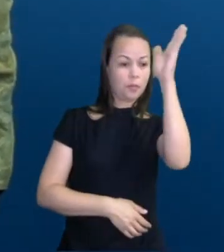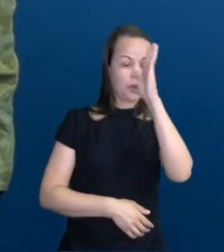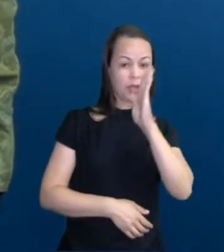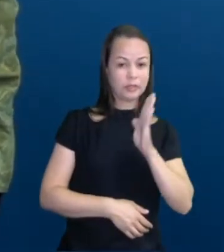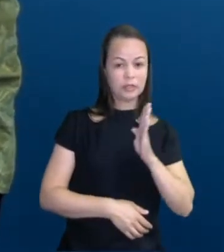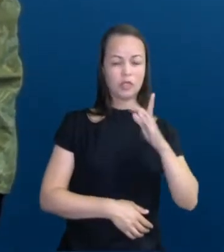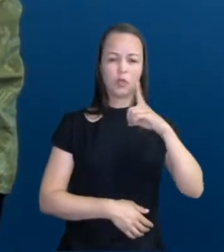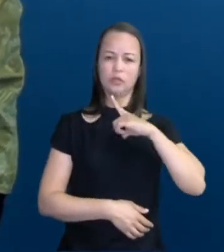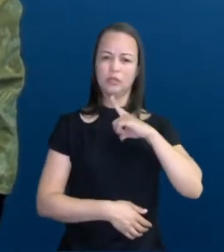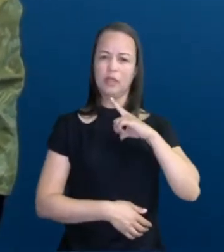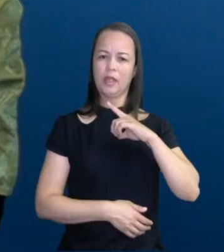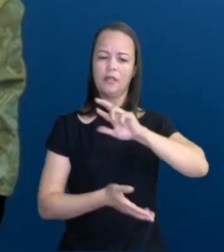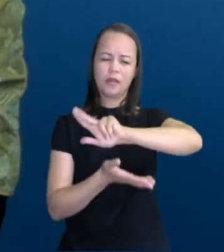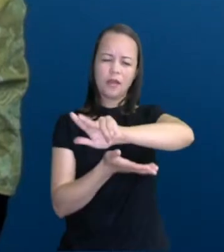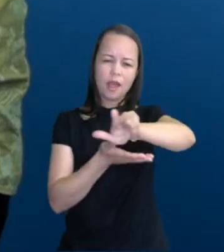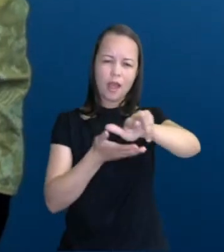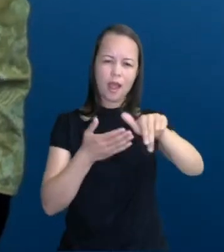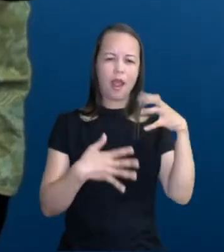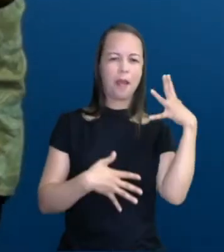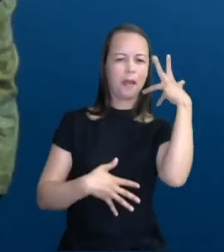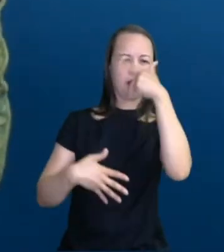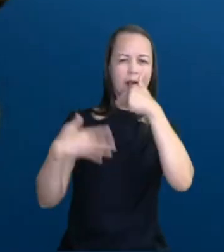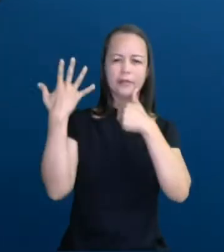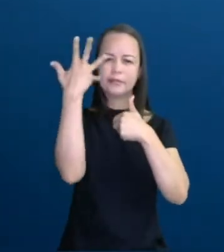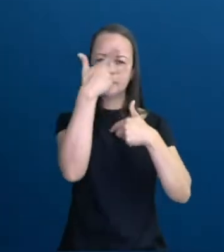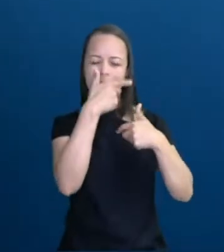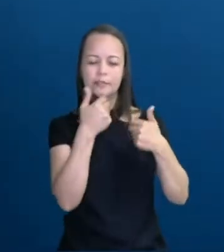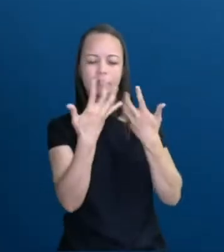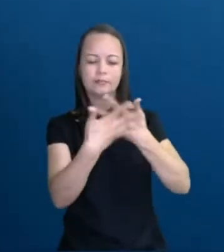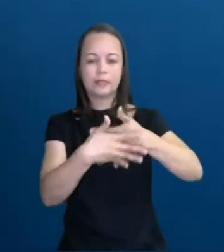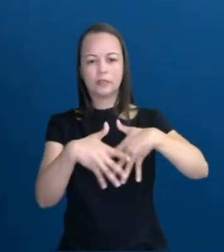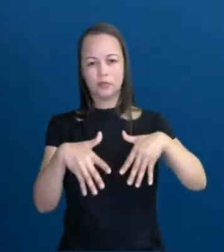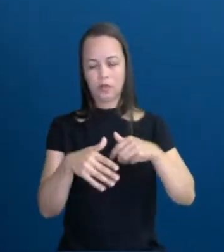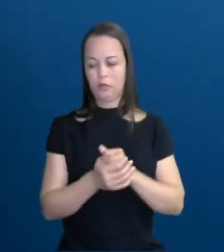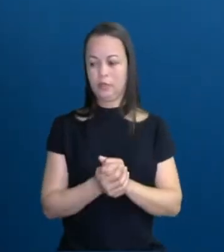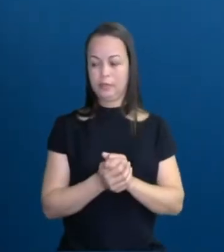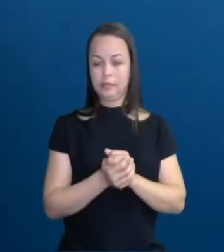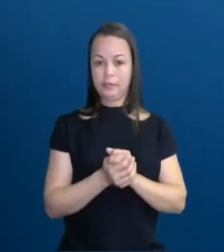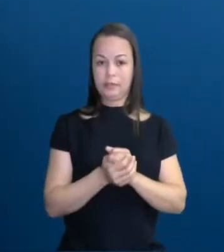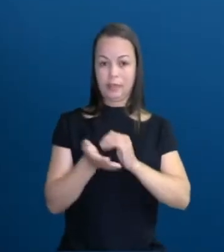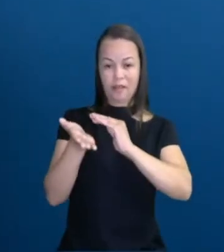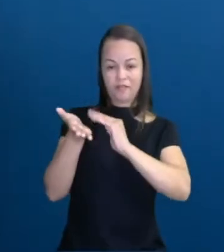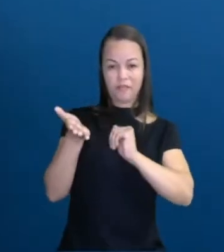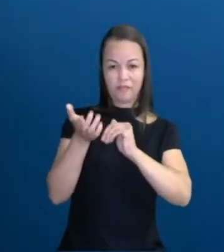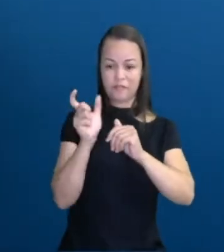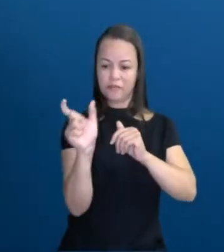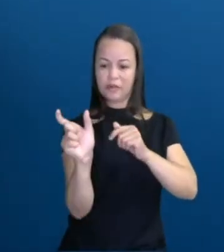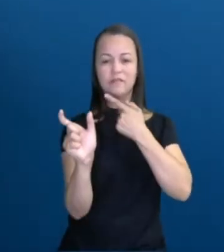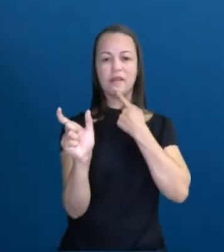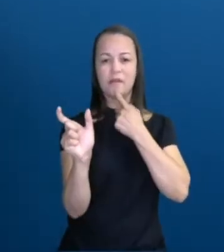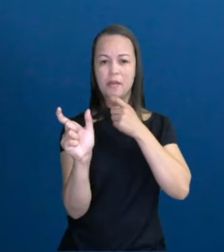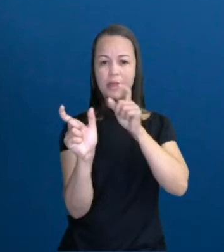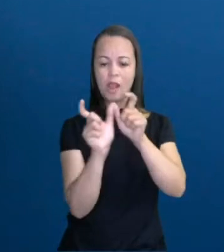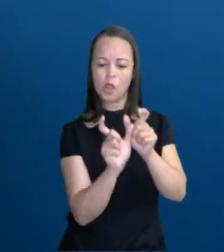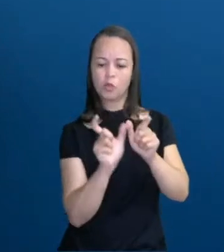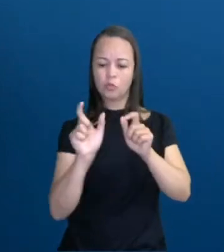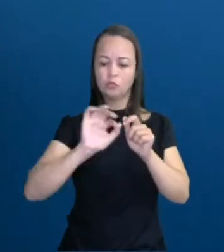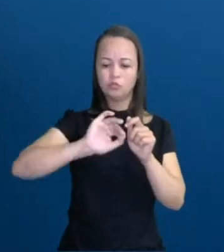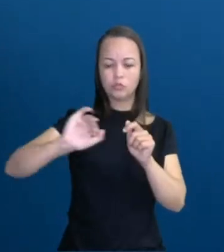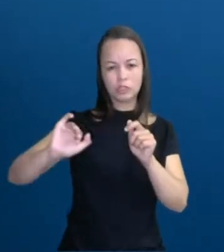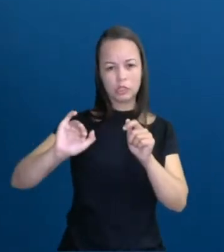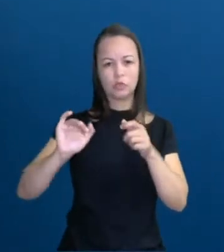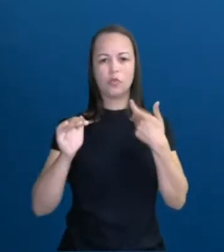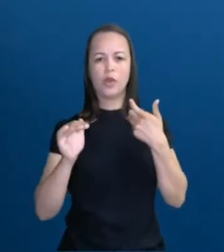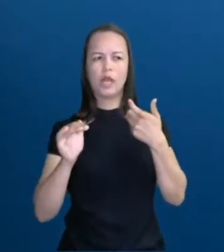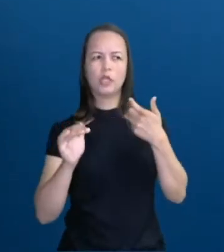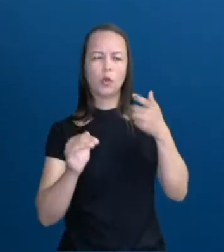muitas belezas naturais. Se eu retiro essa parte final da frase, aí fica apenas o Brasil